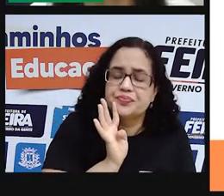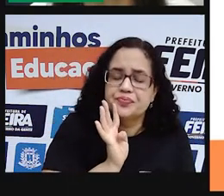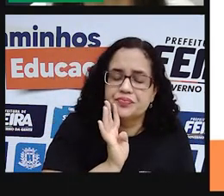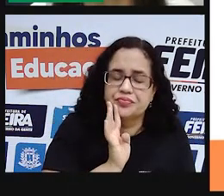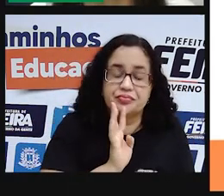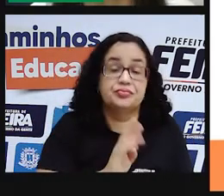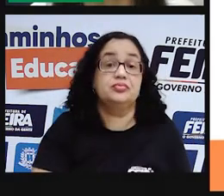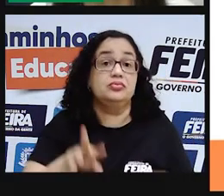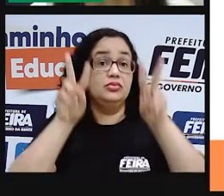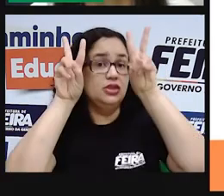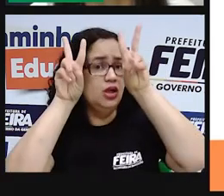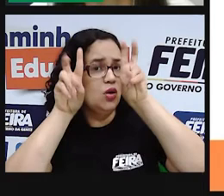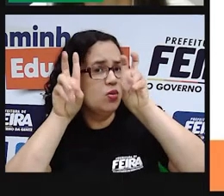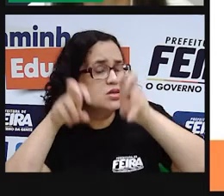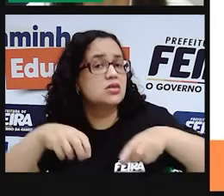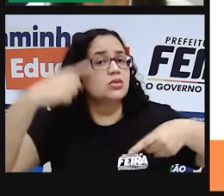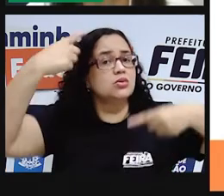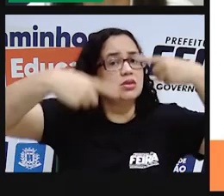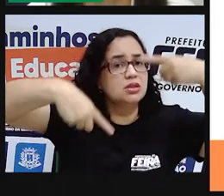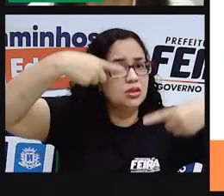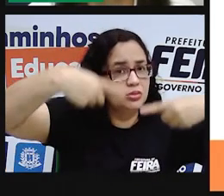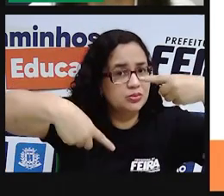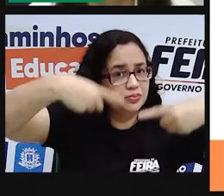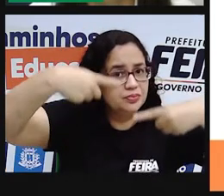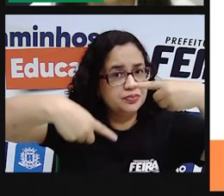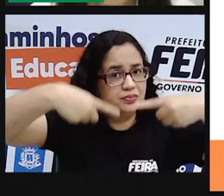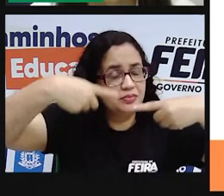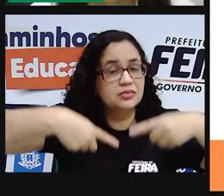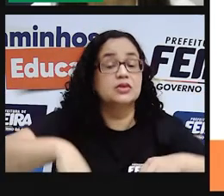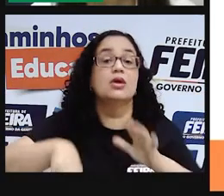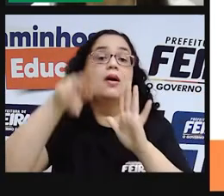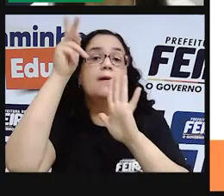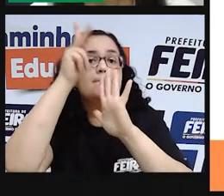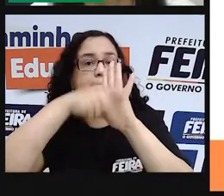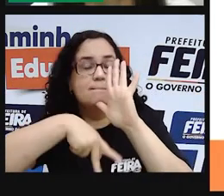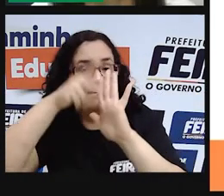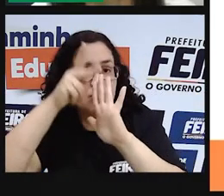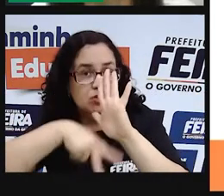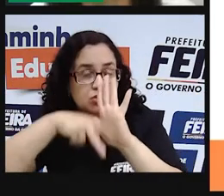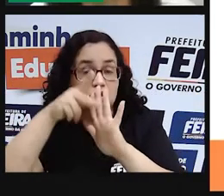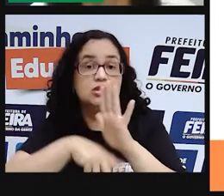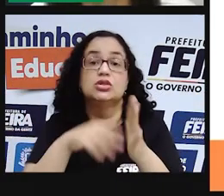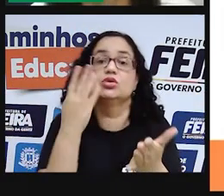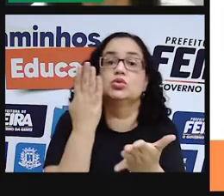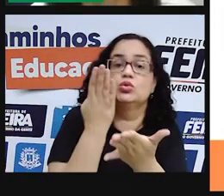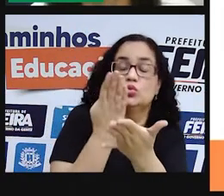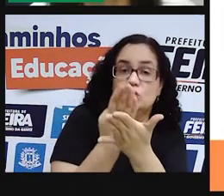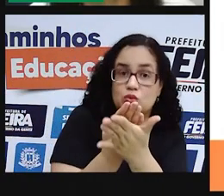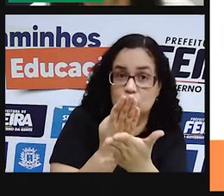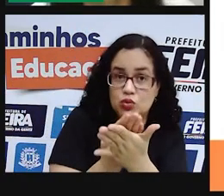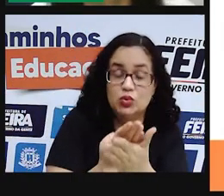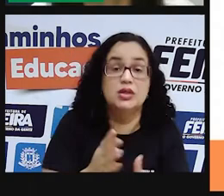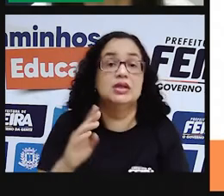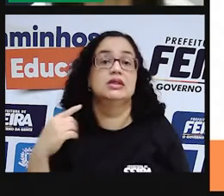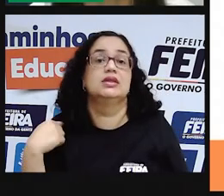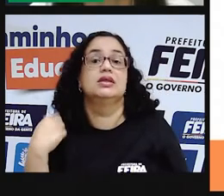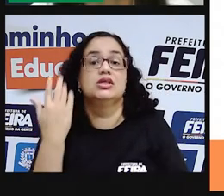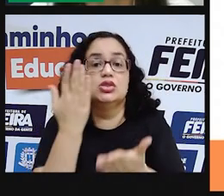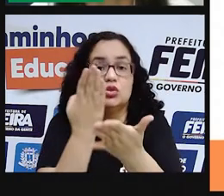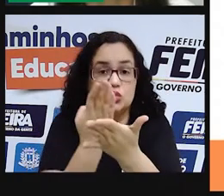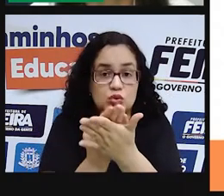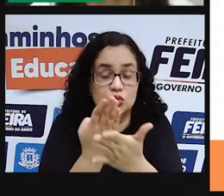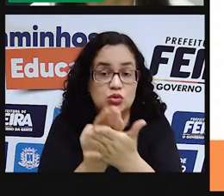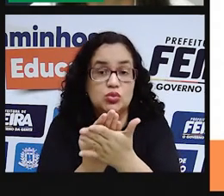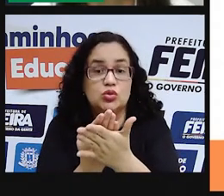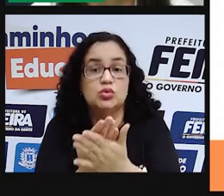assunto bastante discutido, é colocado em projetos para serem trabalhados na escola, né?